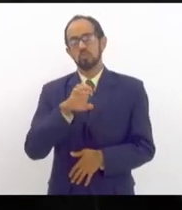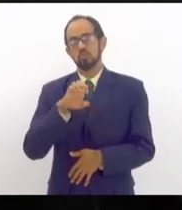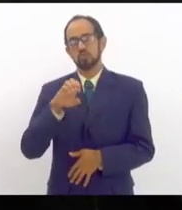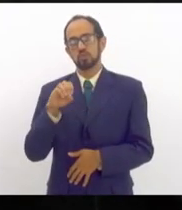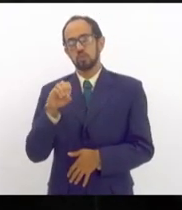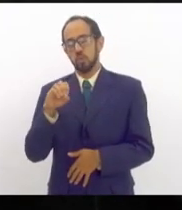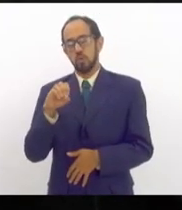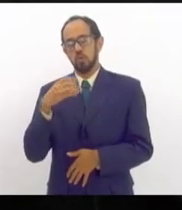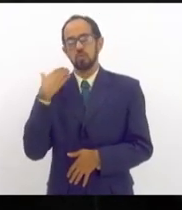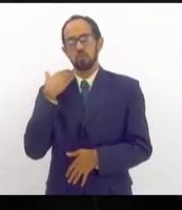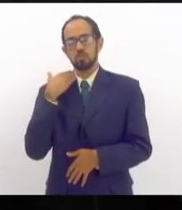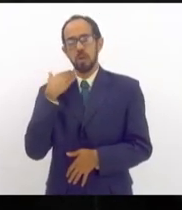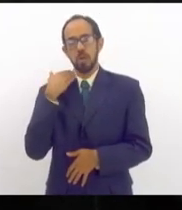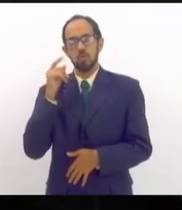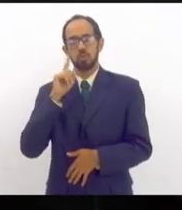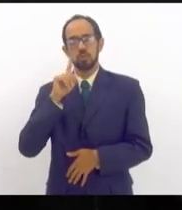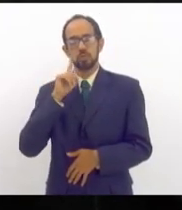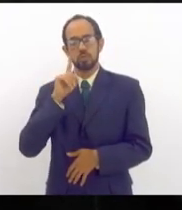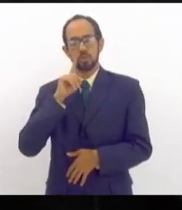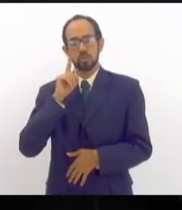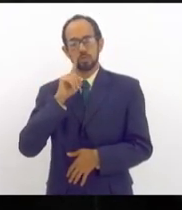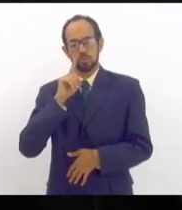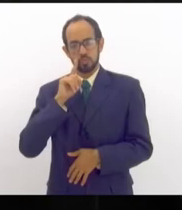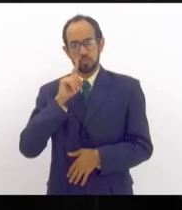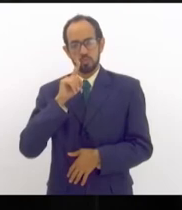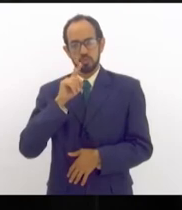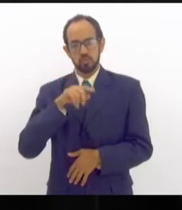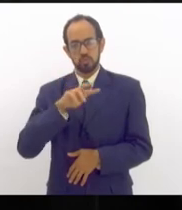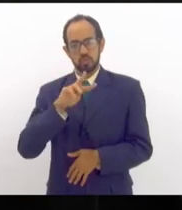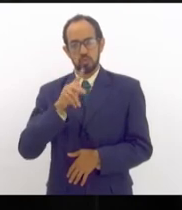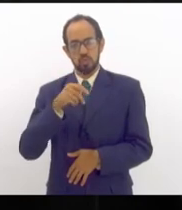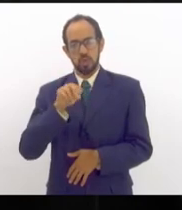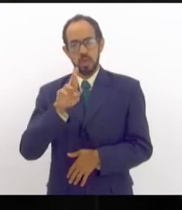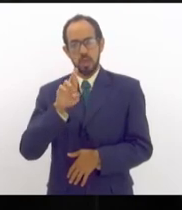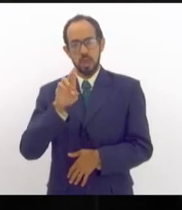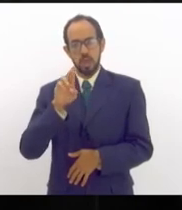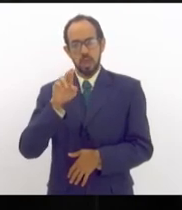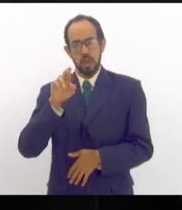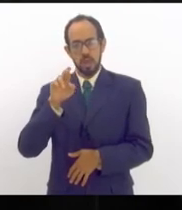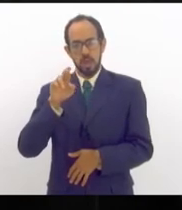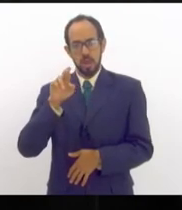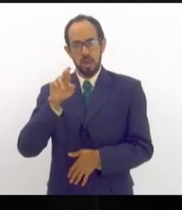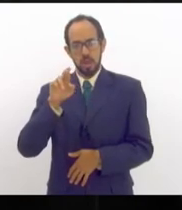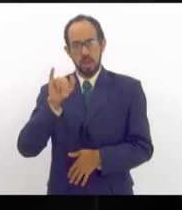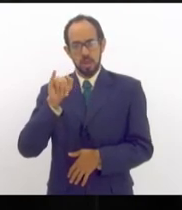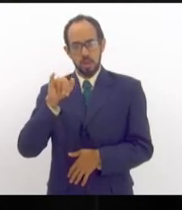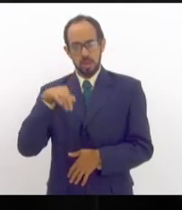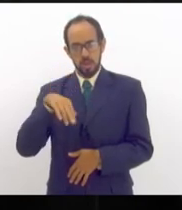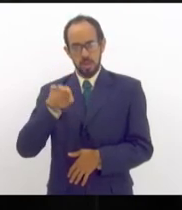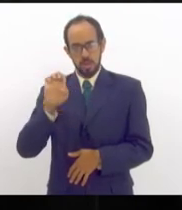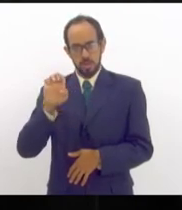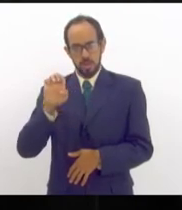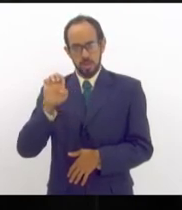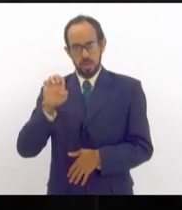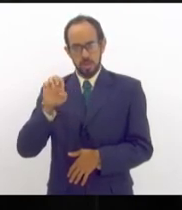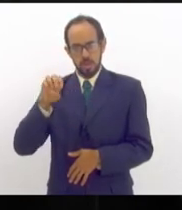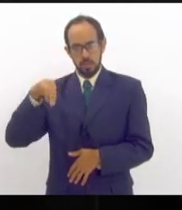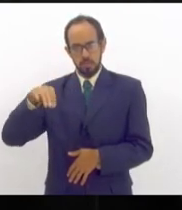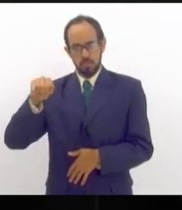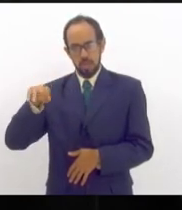de um banco americano chamado Henrique Meirelles tinha sido eleito deputado